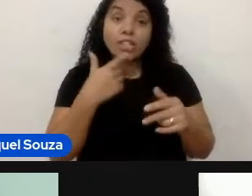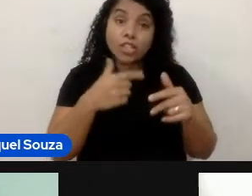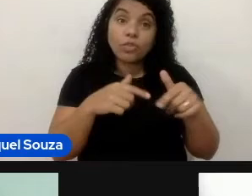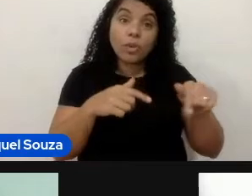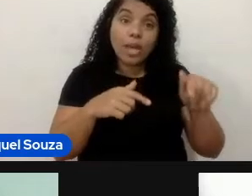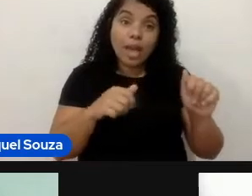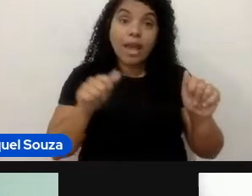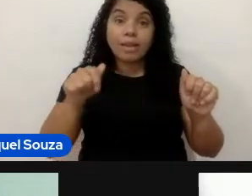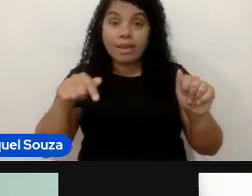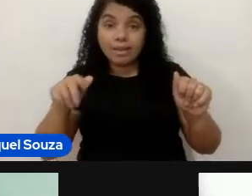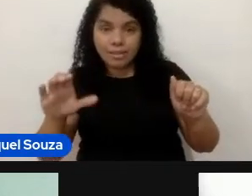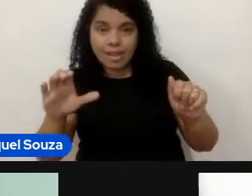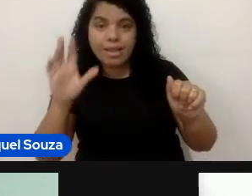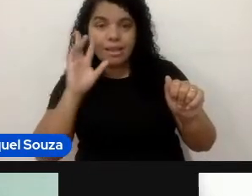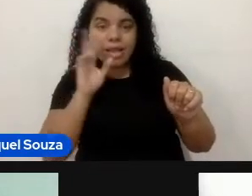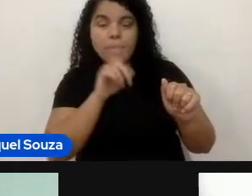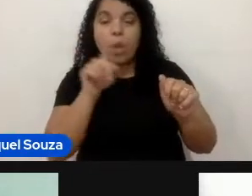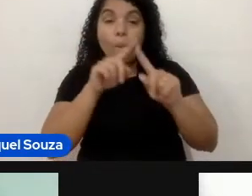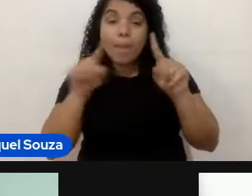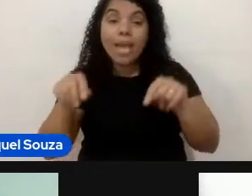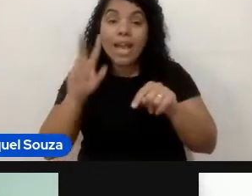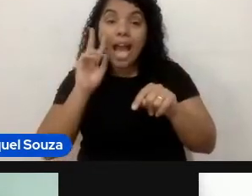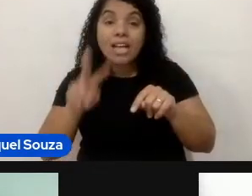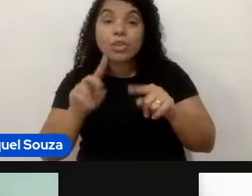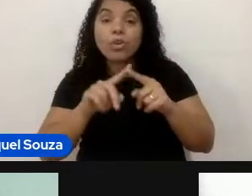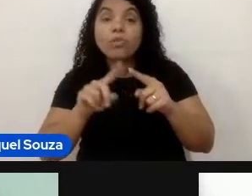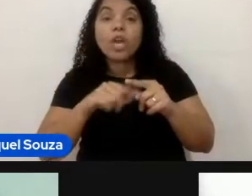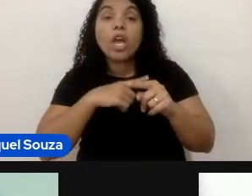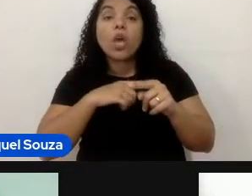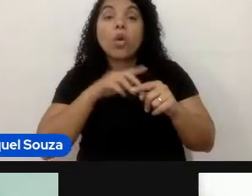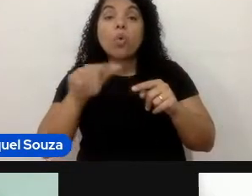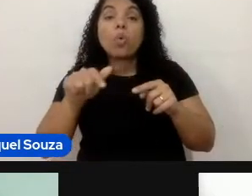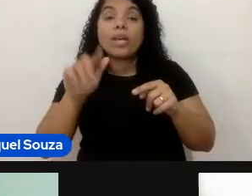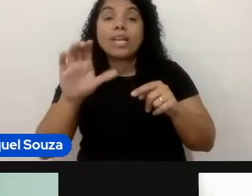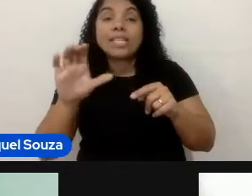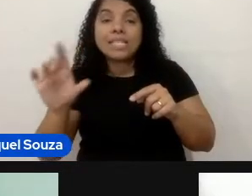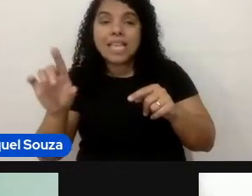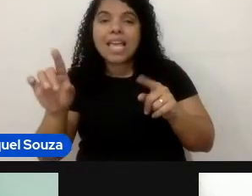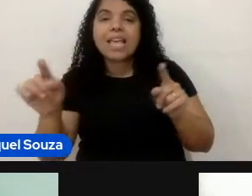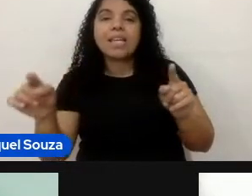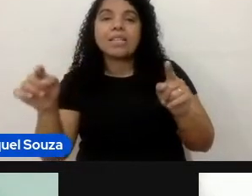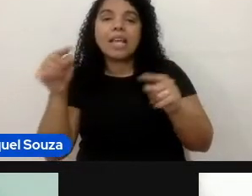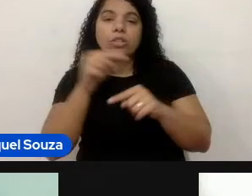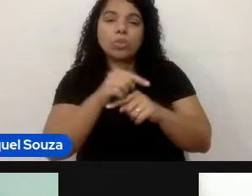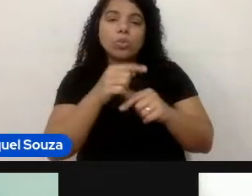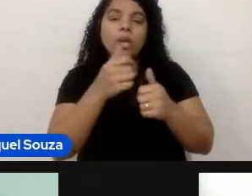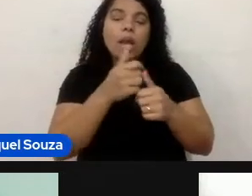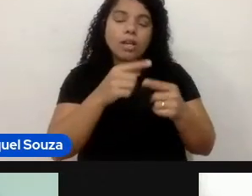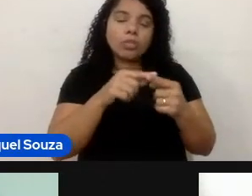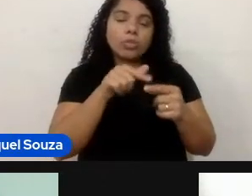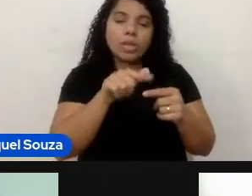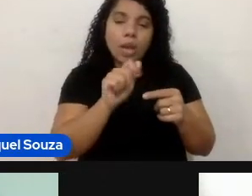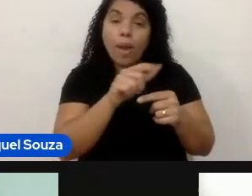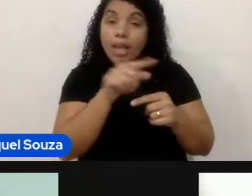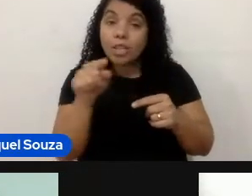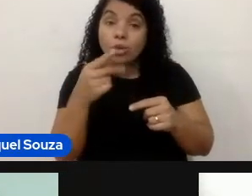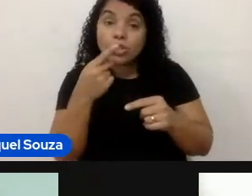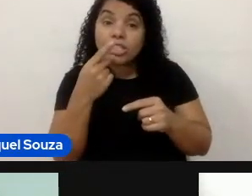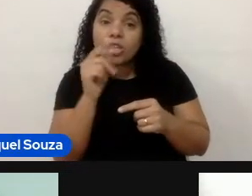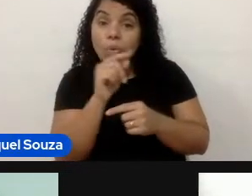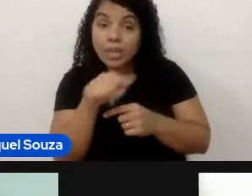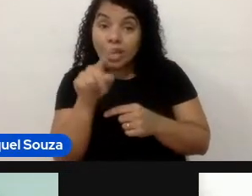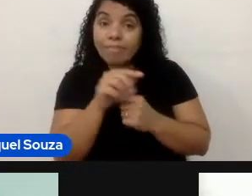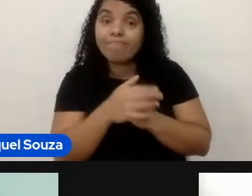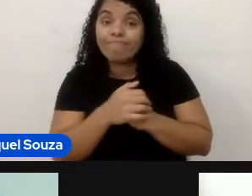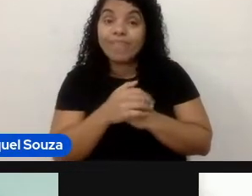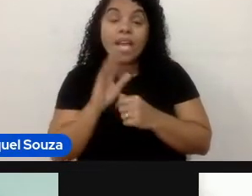no papel de QC e o QC no papel de QA, talvez em alguns momentos. Então eu diria para vocês que eu